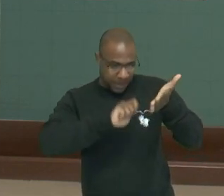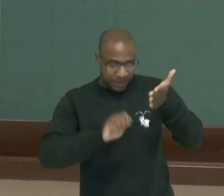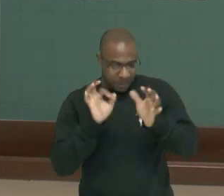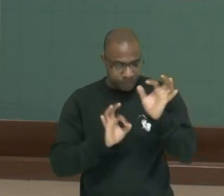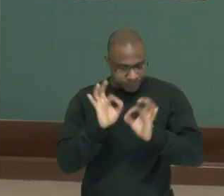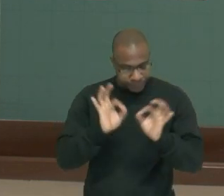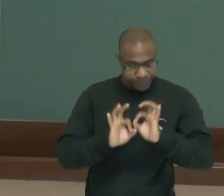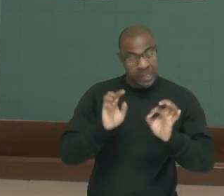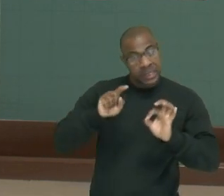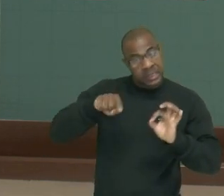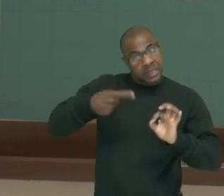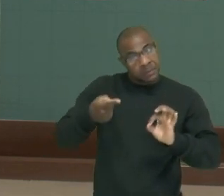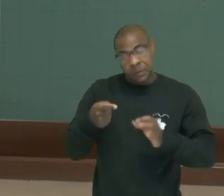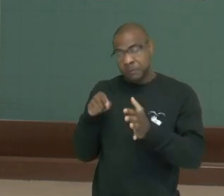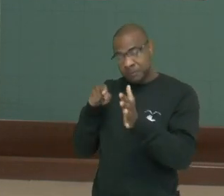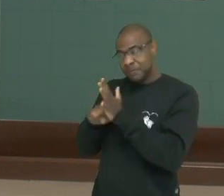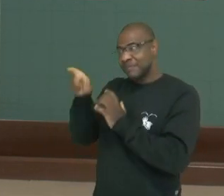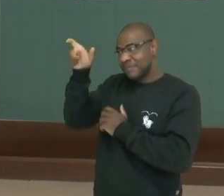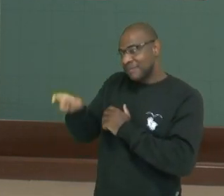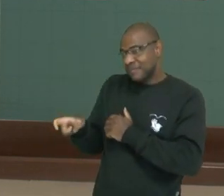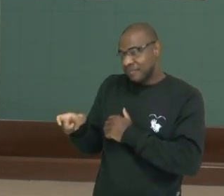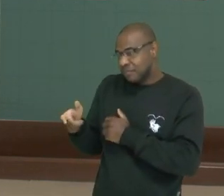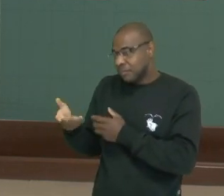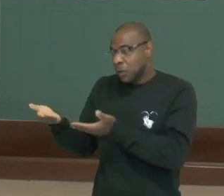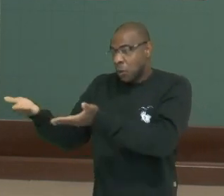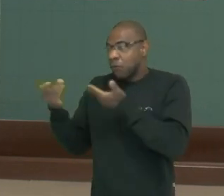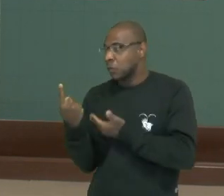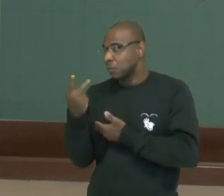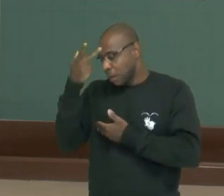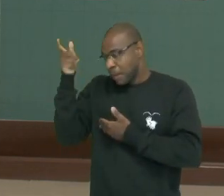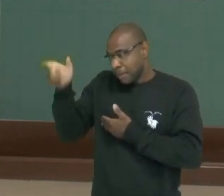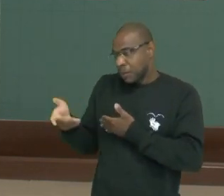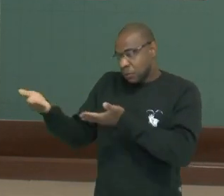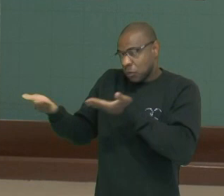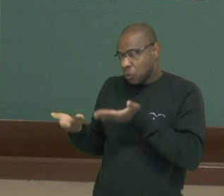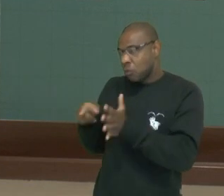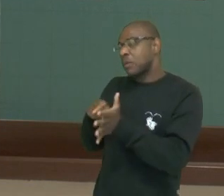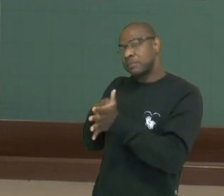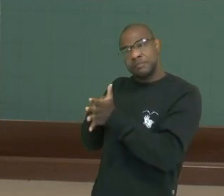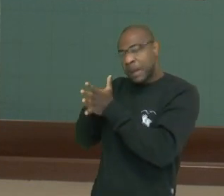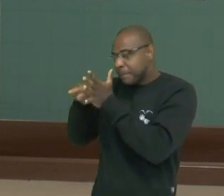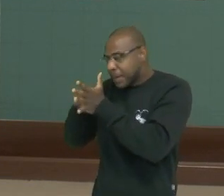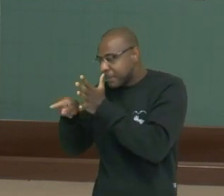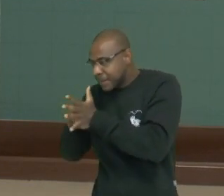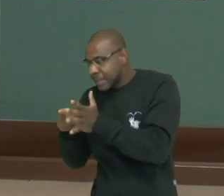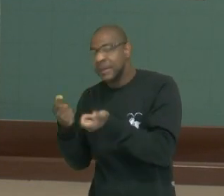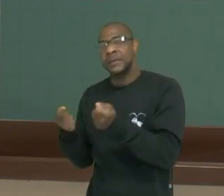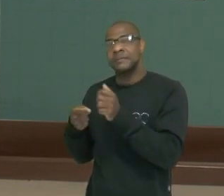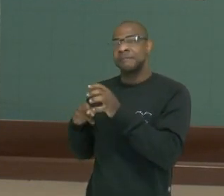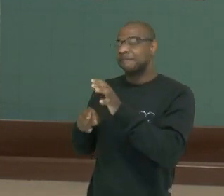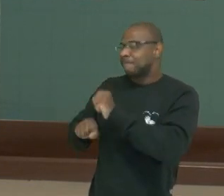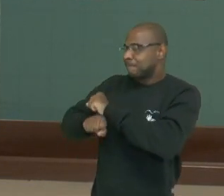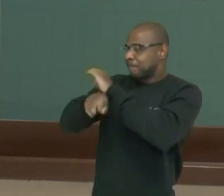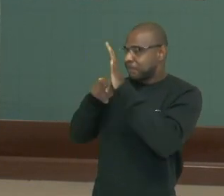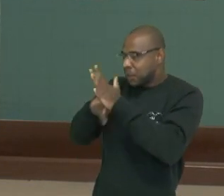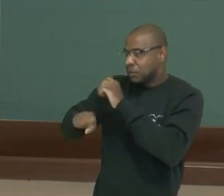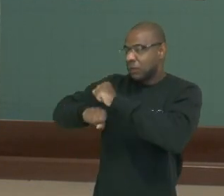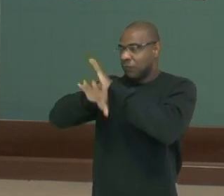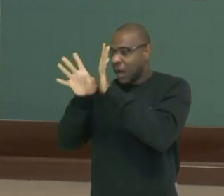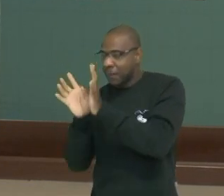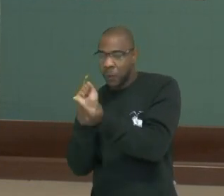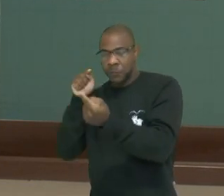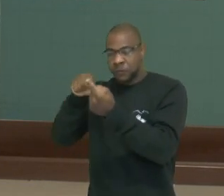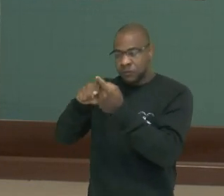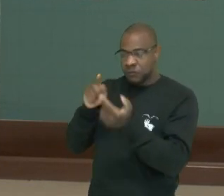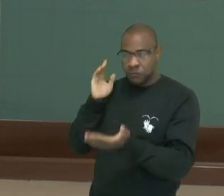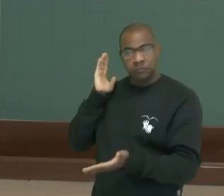momento faz essas perguntas ao entrevistado que as responde de uma forma clara e objetiva, porque